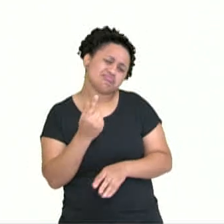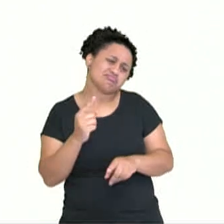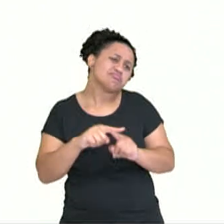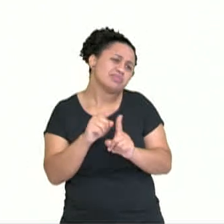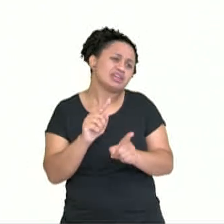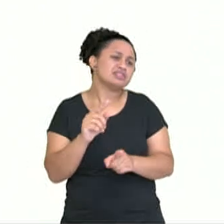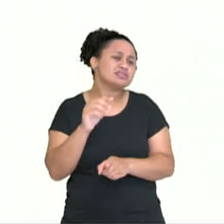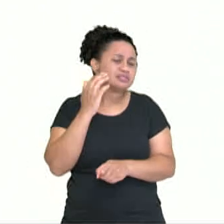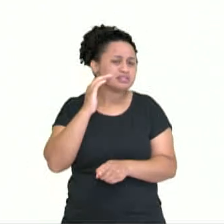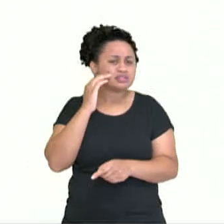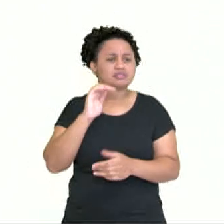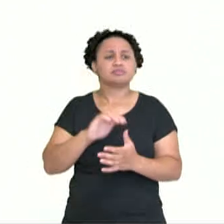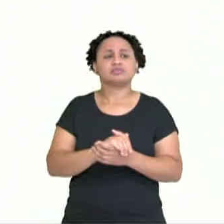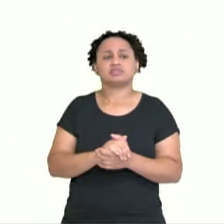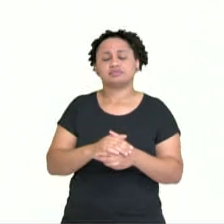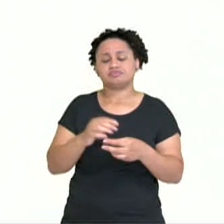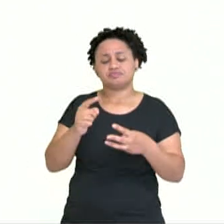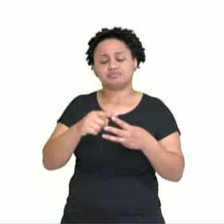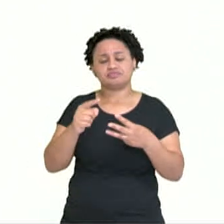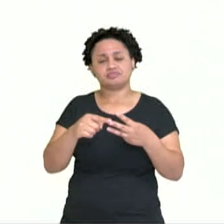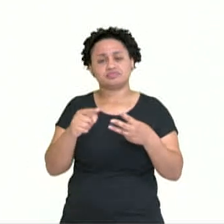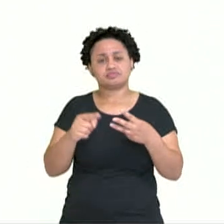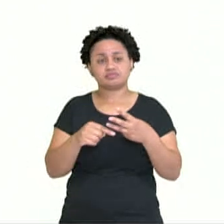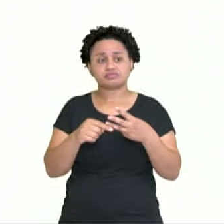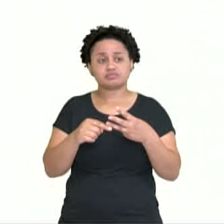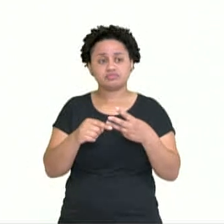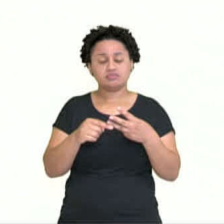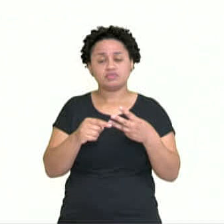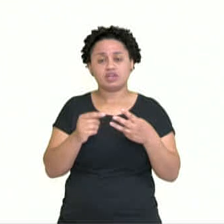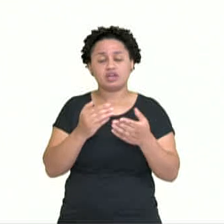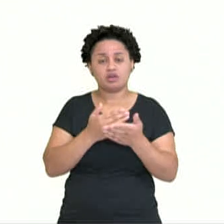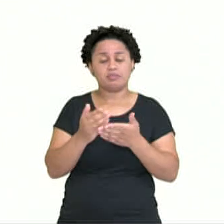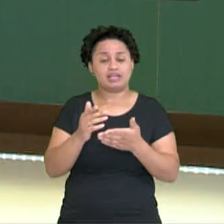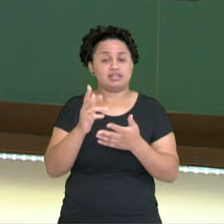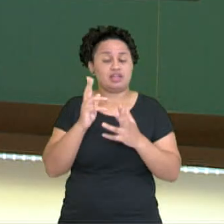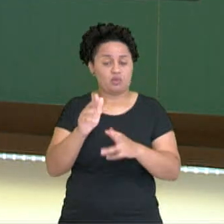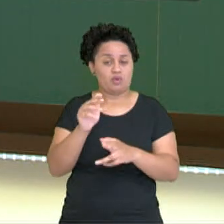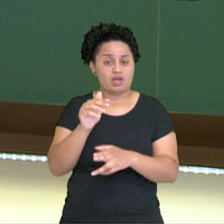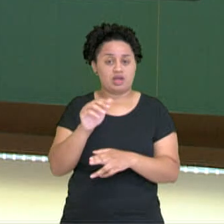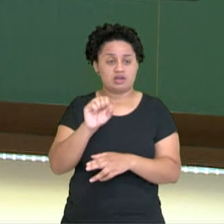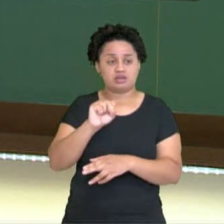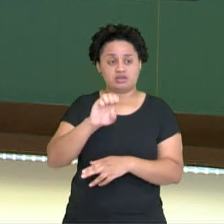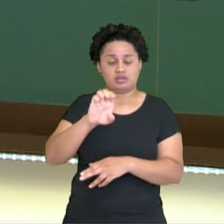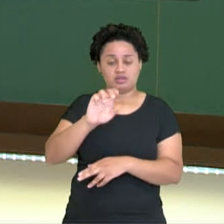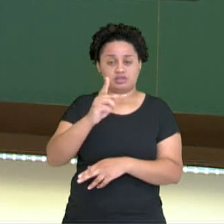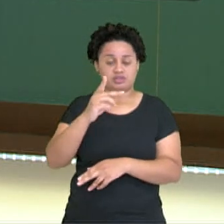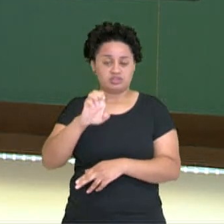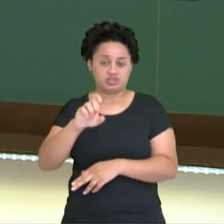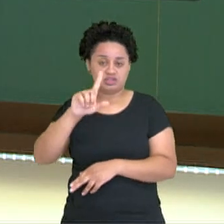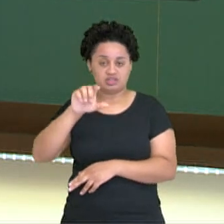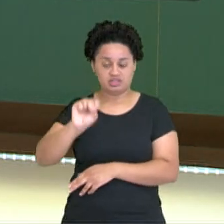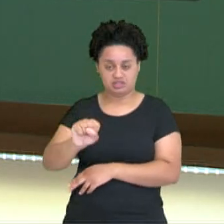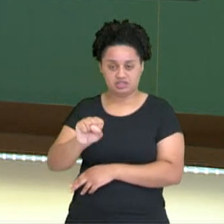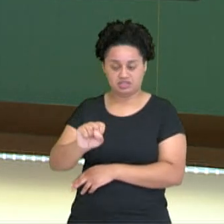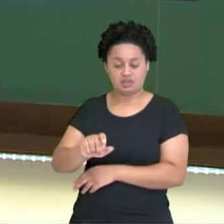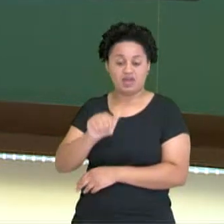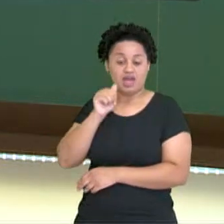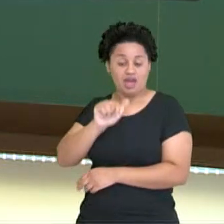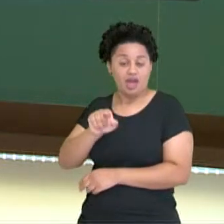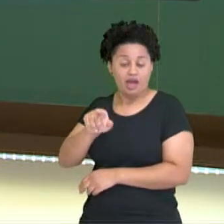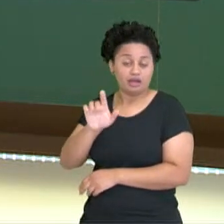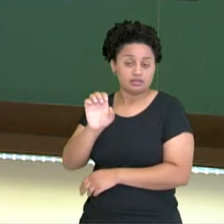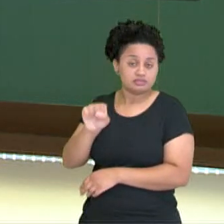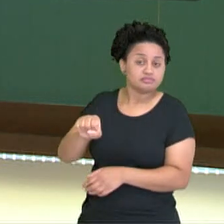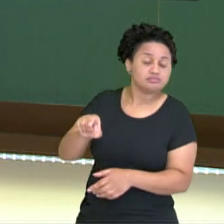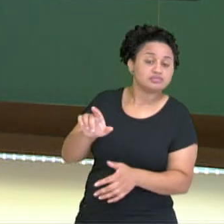dela. Tenho aqui as 3 alternativas que começam do mesmo jeito, ó. She is, ela está. Entretanto, fica